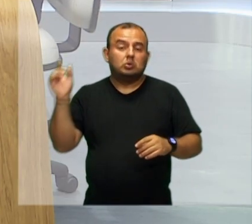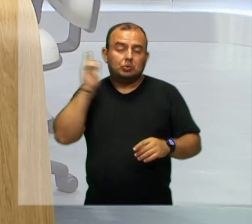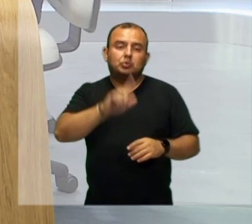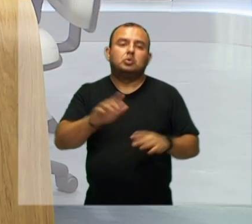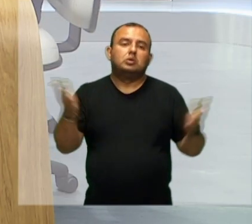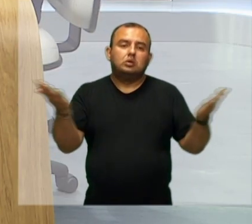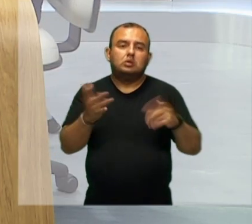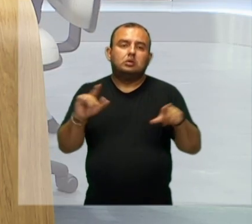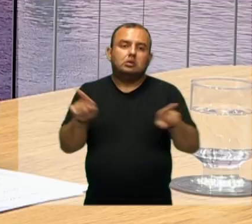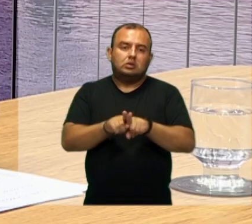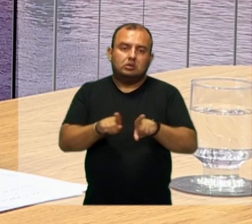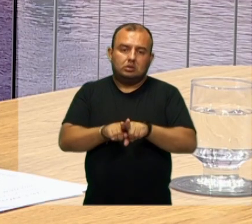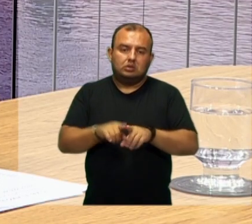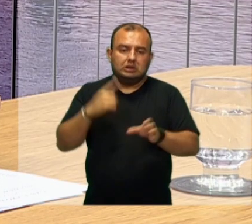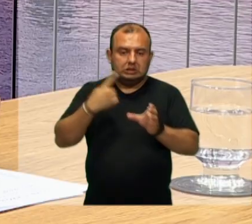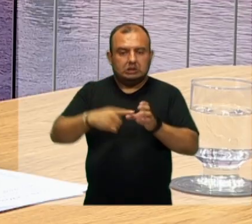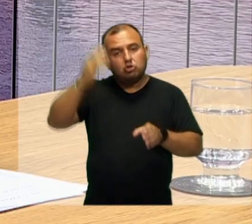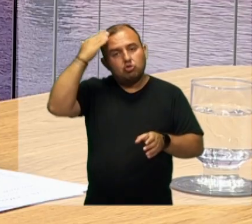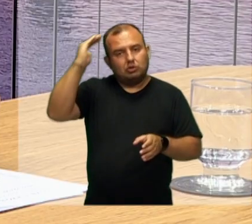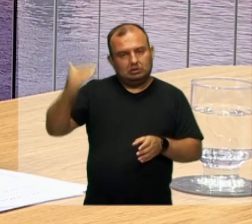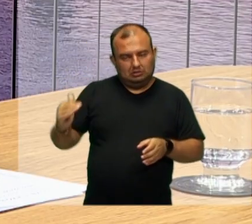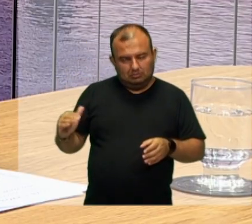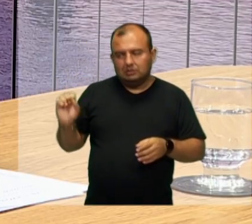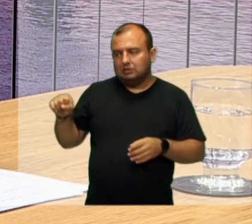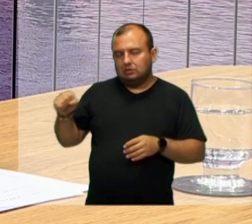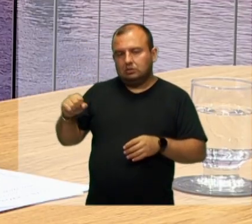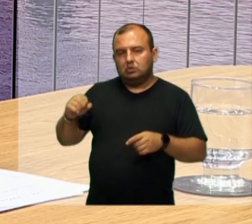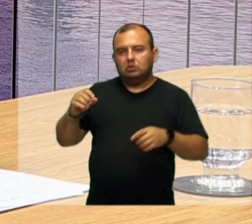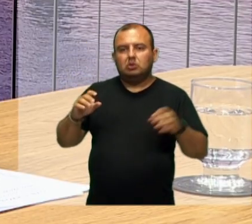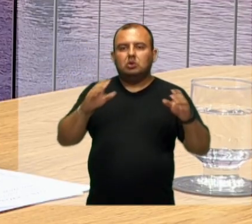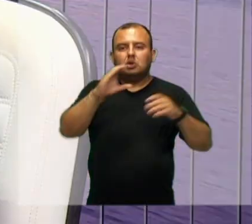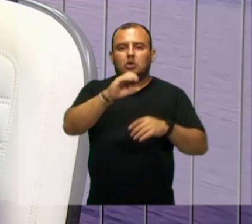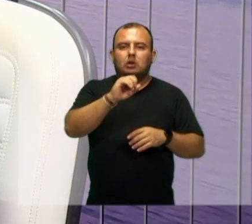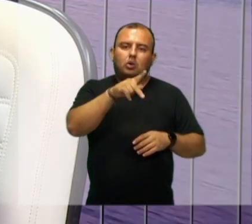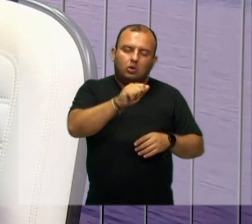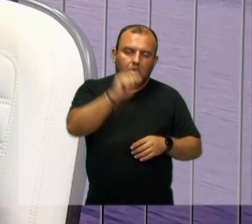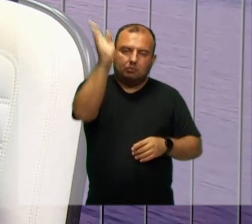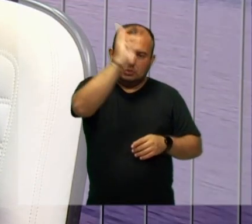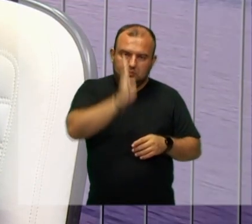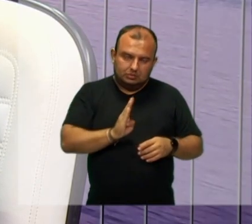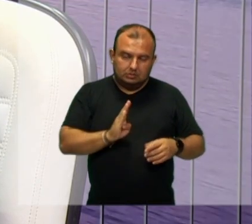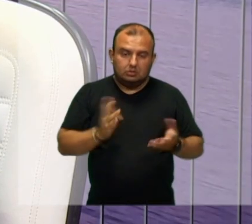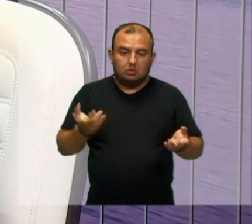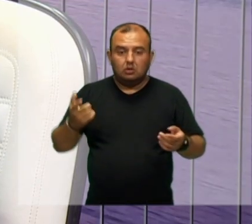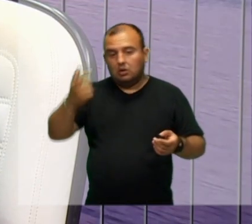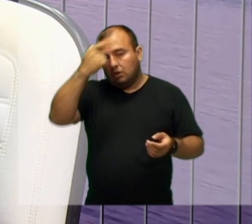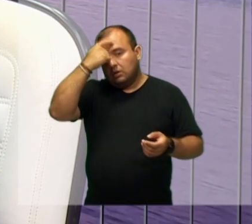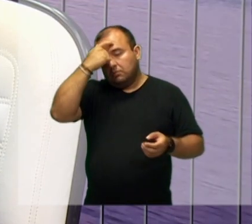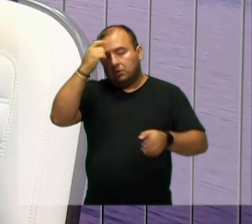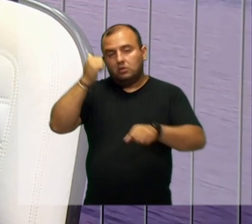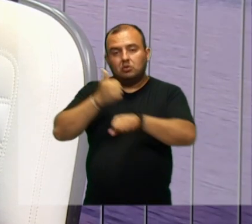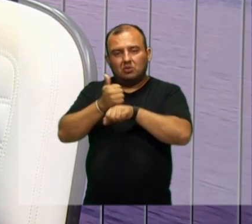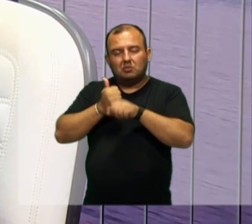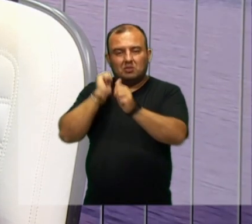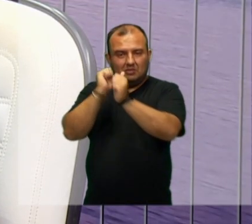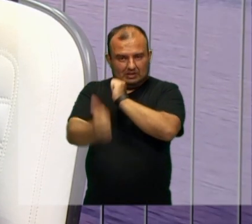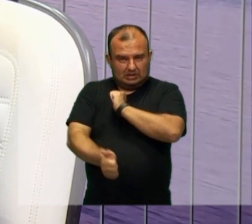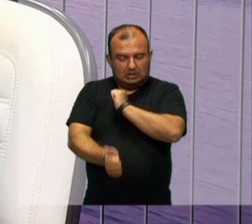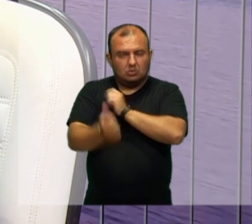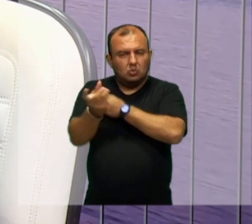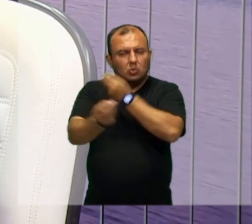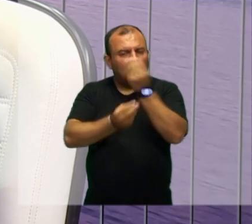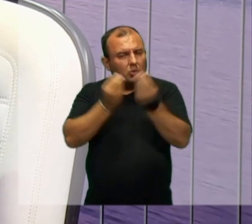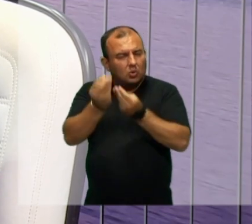que foi na cidade de Curitiba, né? Curitiba, campeão da Copa do Brasil, né? A mente do atleta,